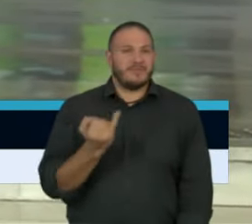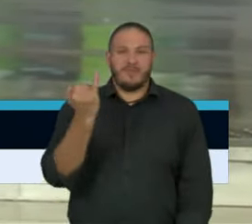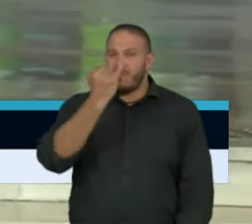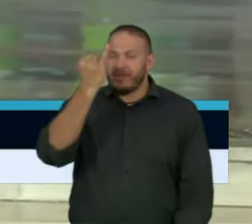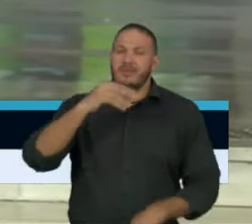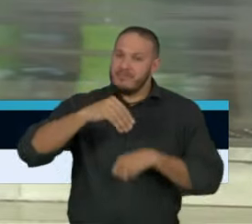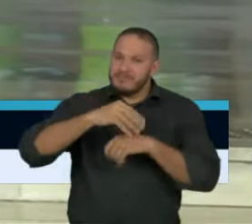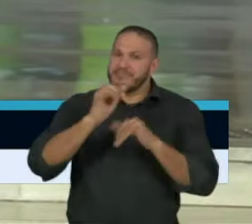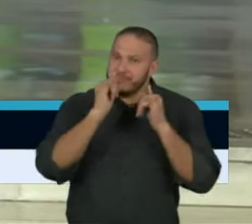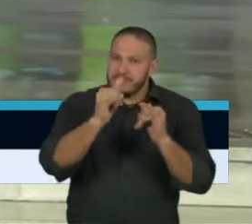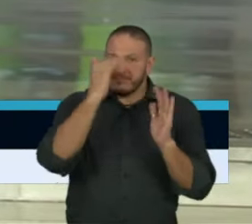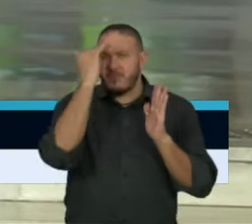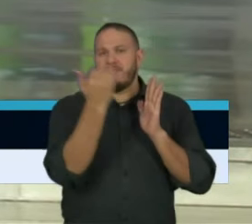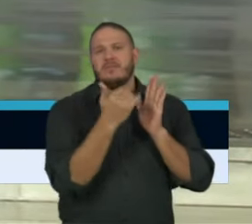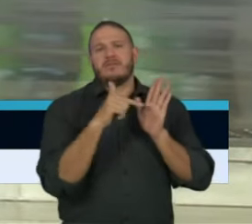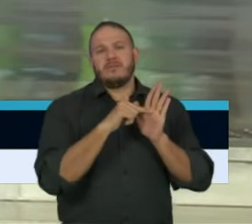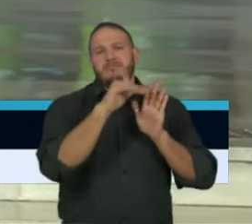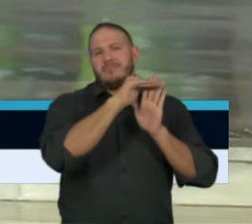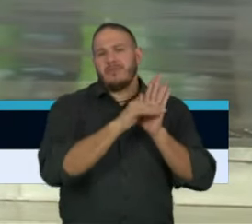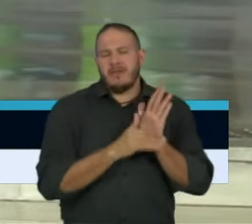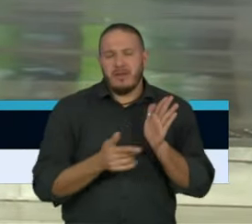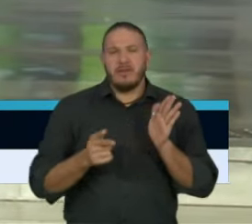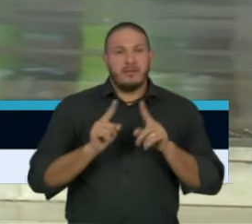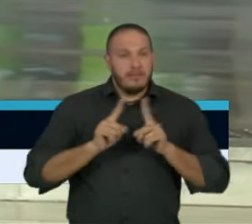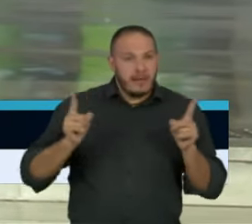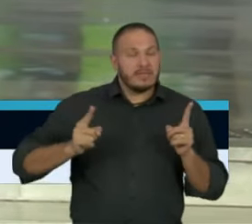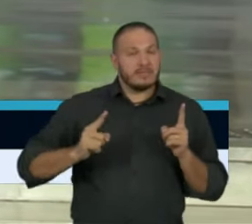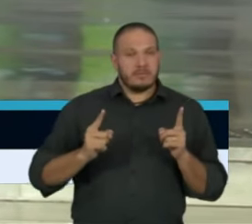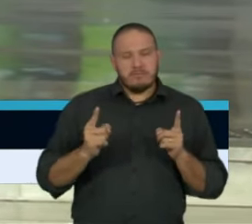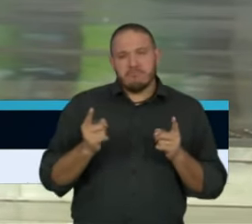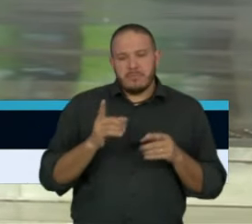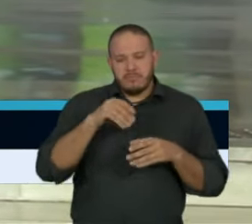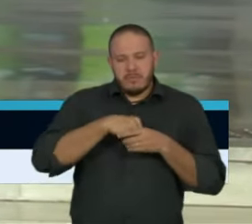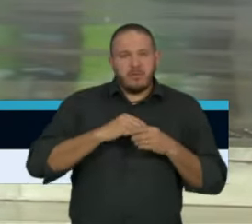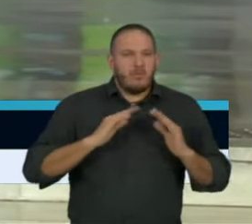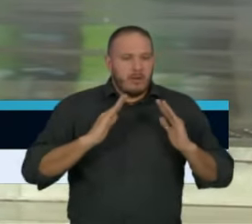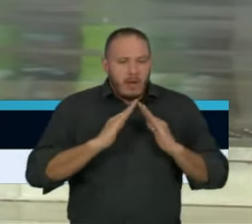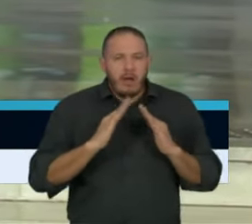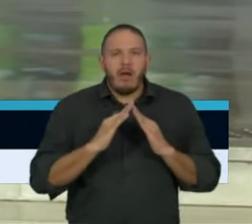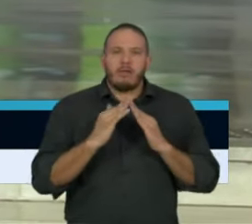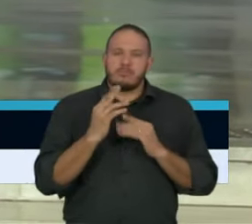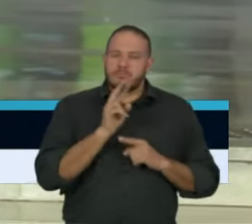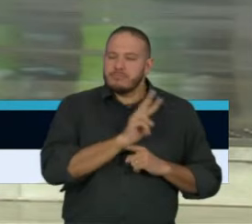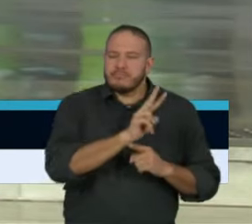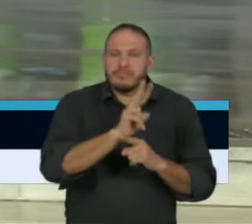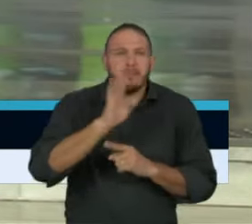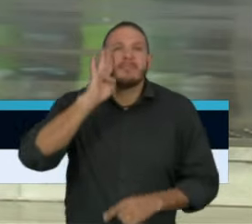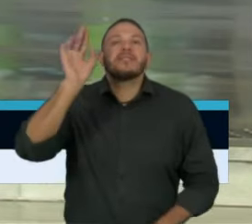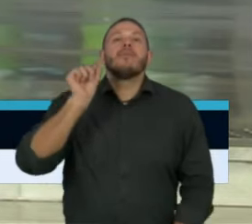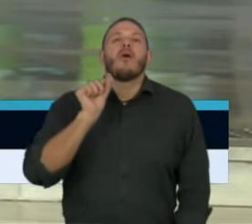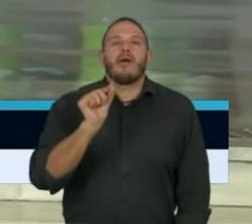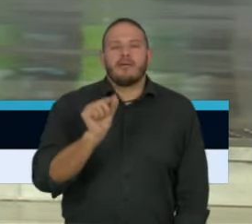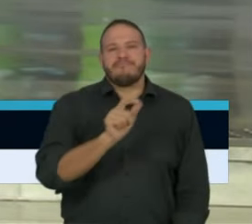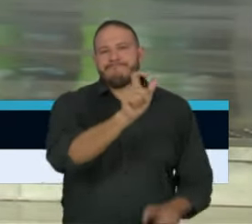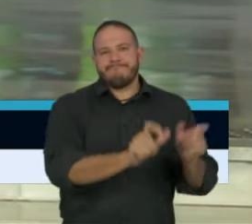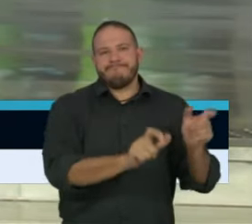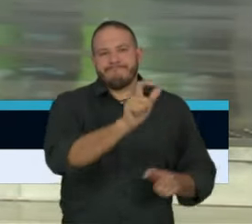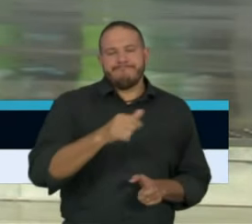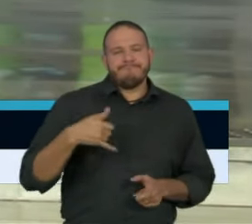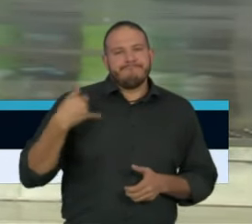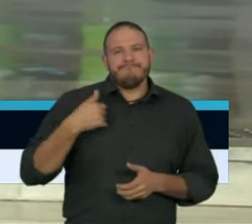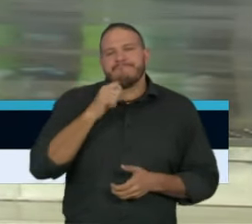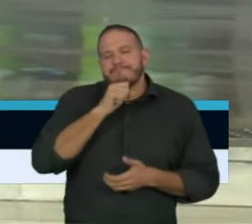gente obedecer isso com um cuidado muito maior relacionado aos idosos. Desses óbitos todos que